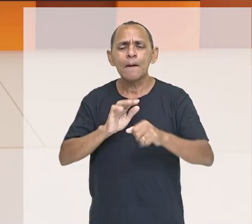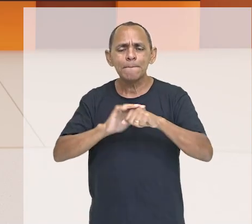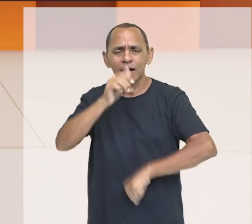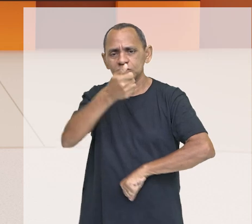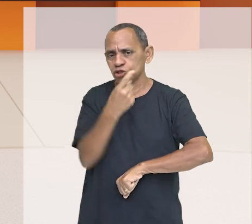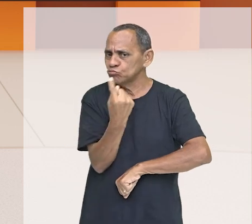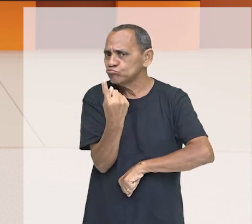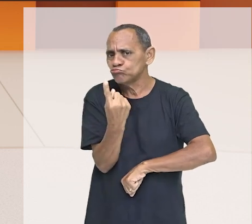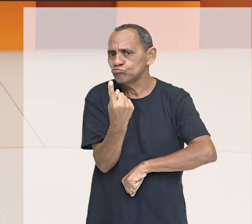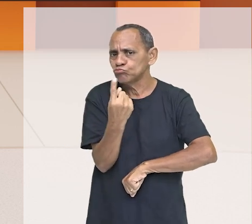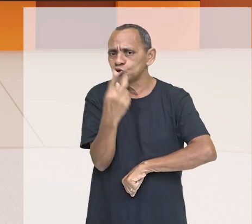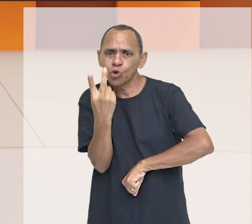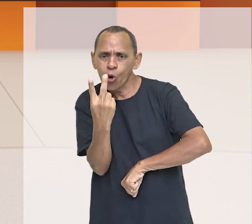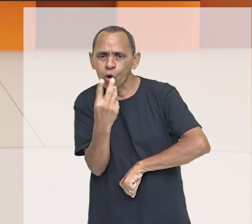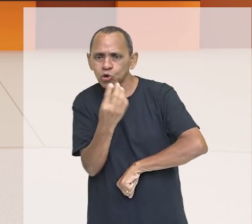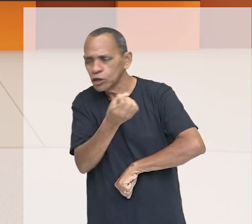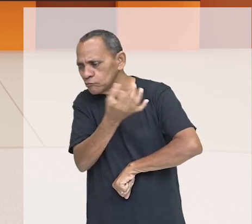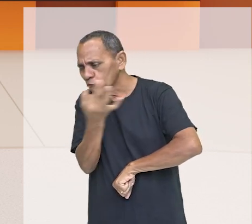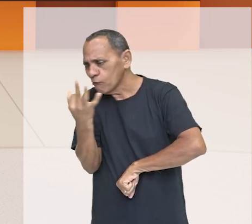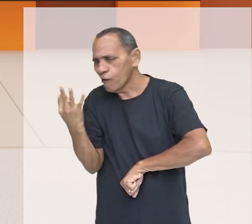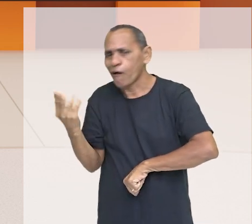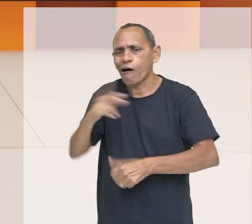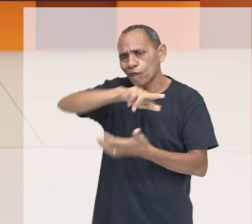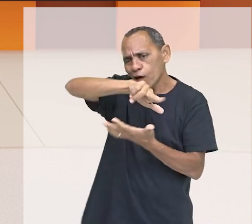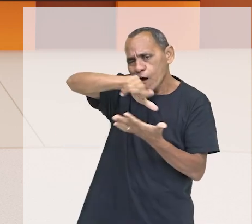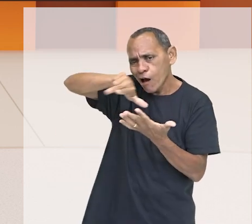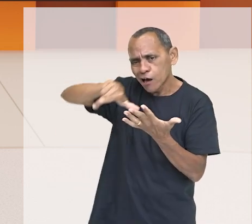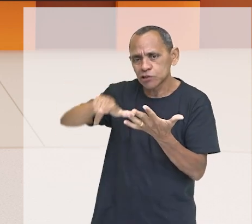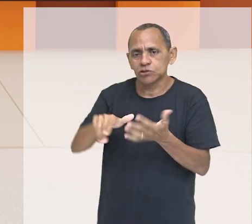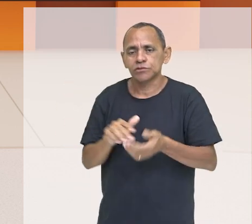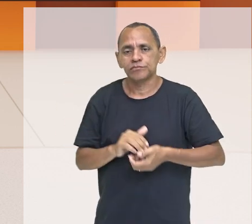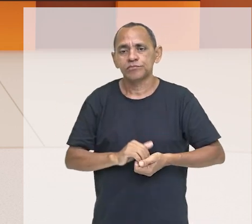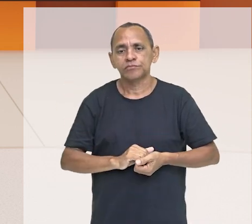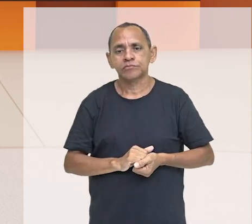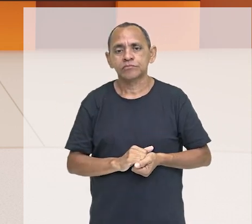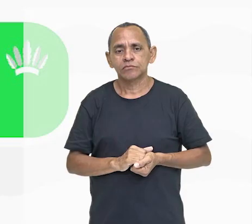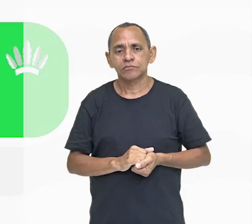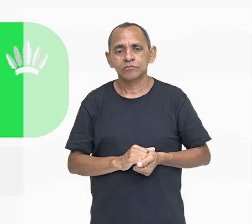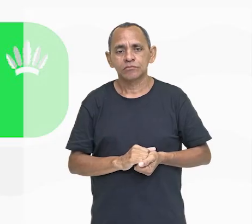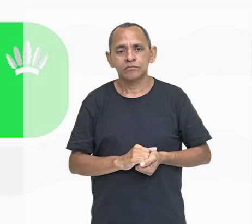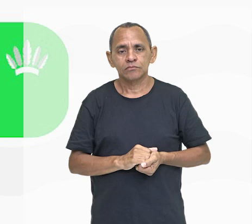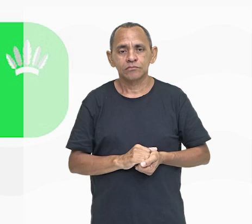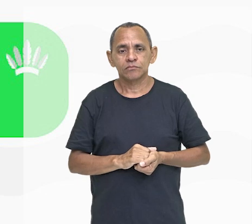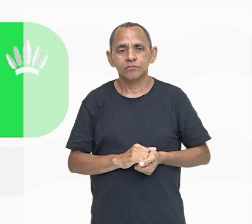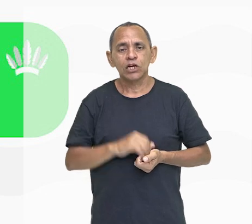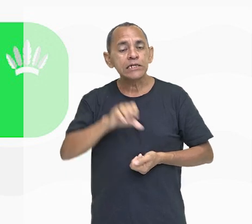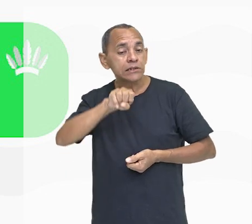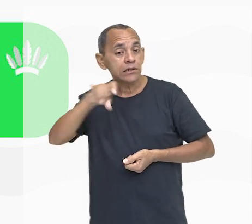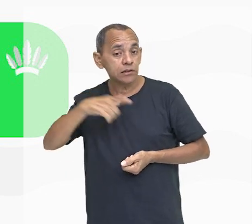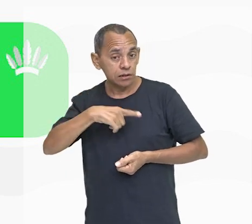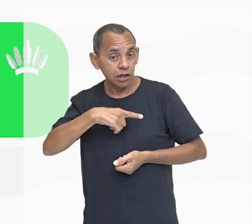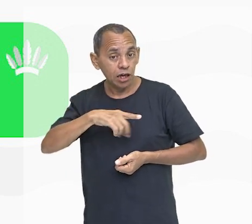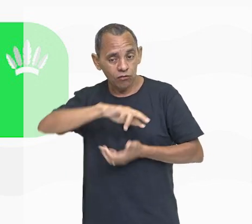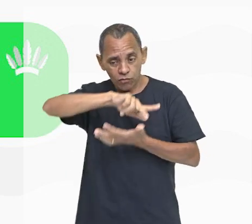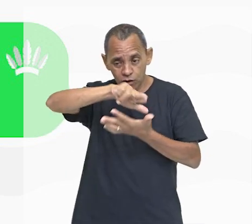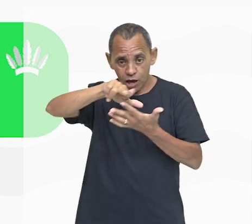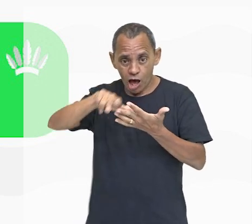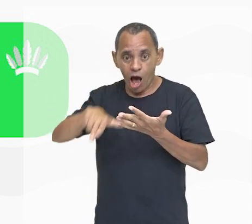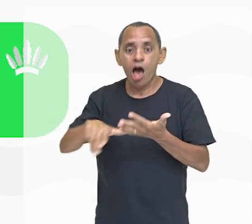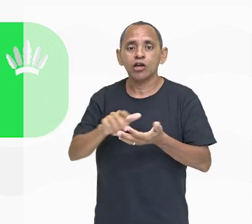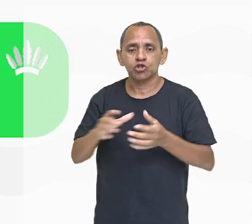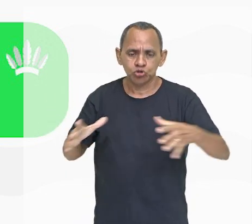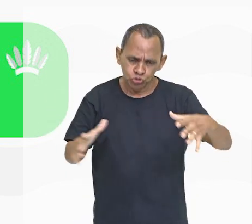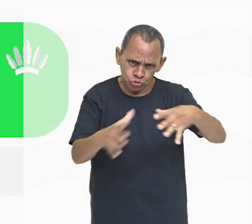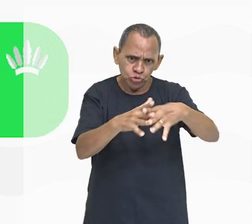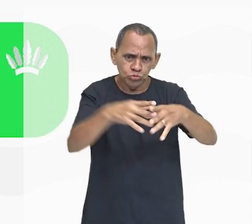significa mais de um, né? Mais de 2, mais de 3, multi, né? Multi significa muitos. Quando